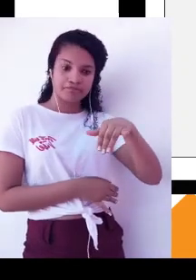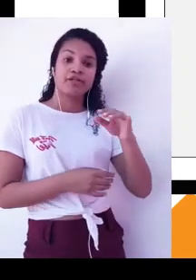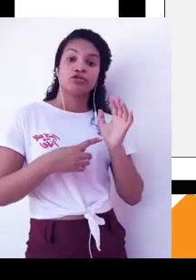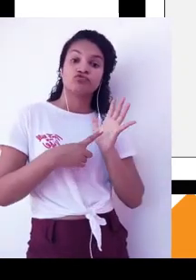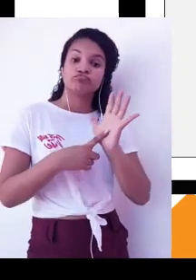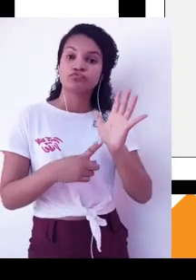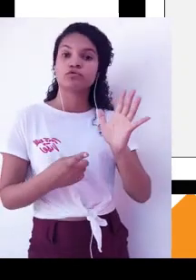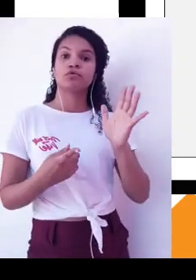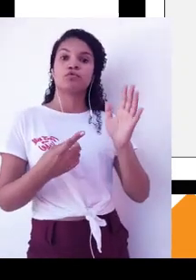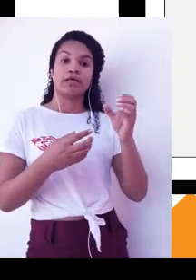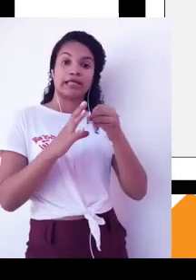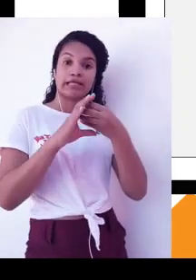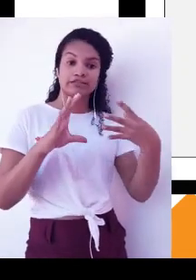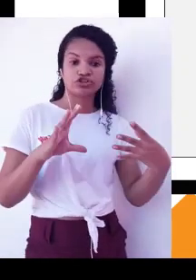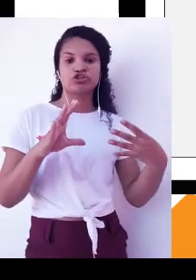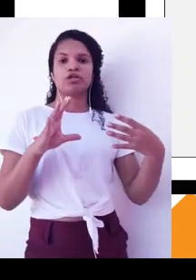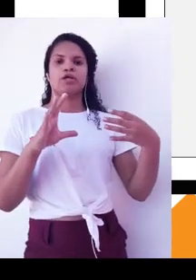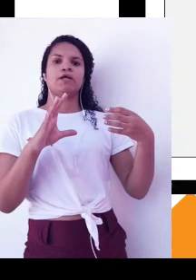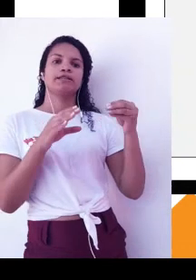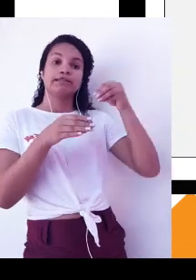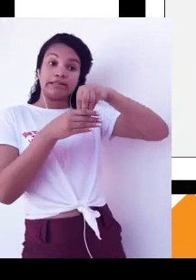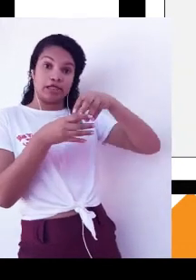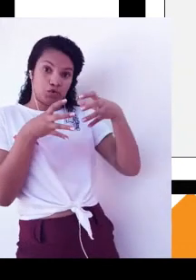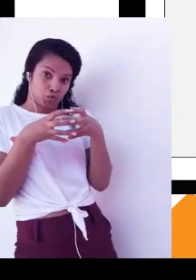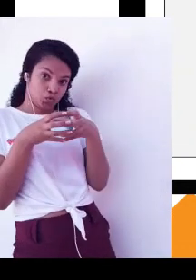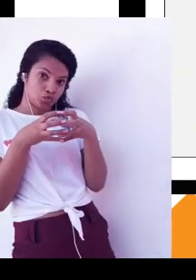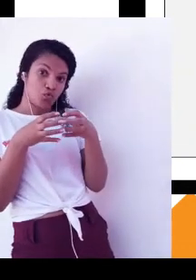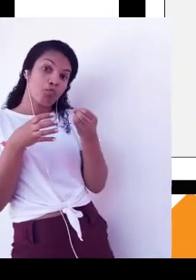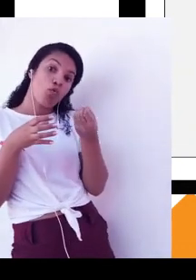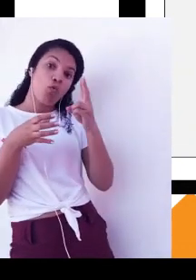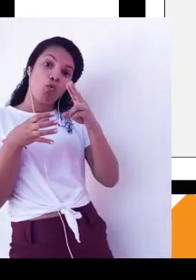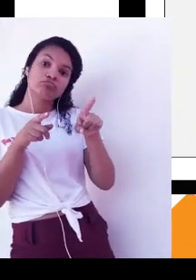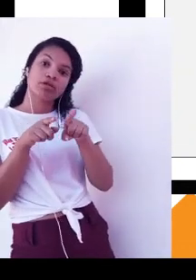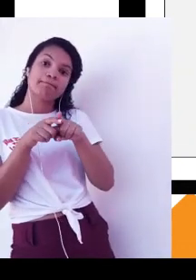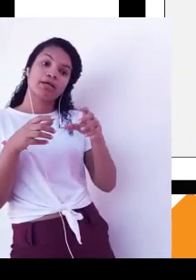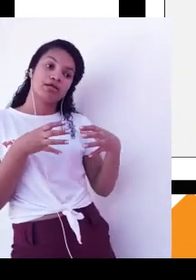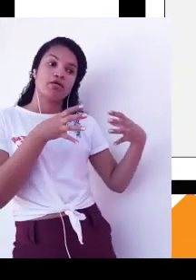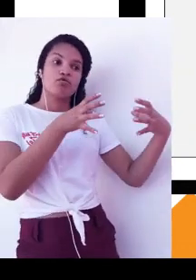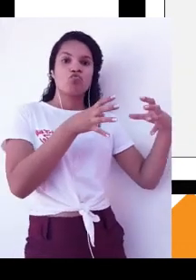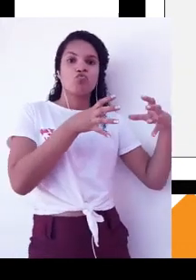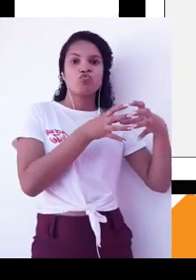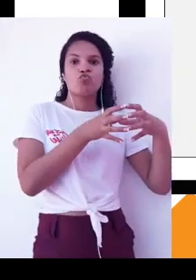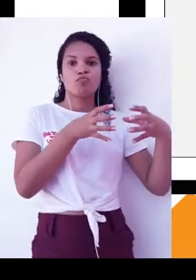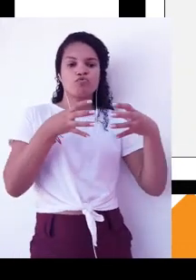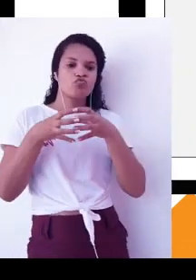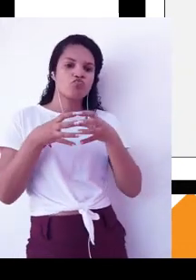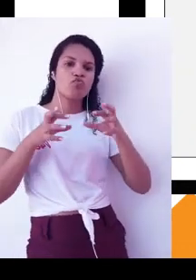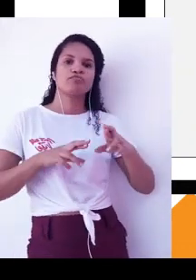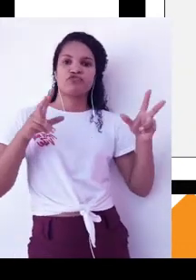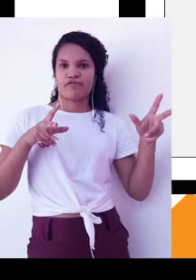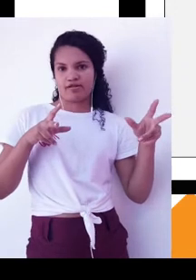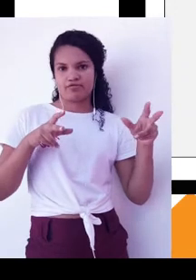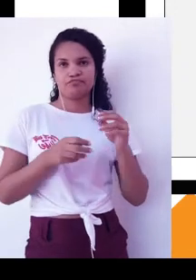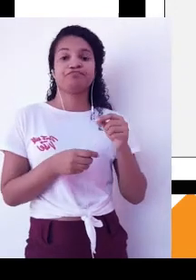de características, de variabilidade intraespecífica em variabilidade interespecífica.